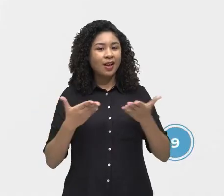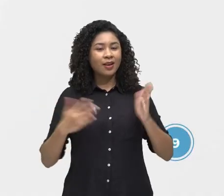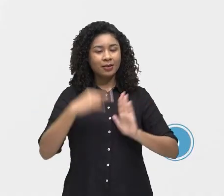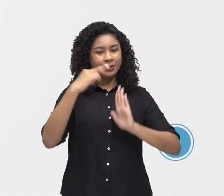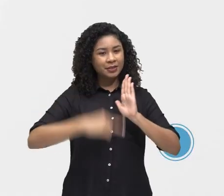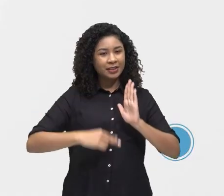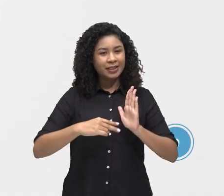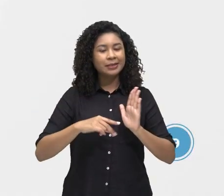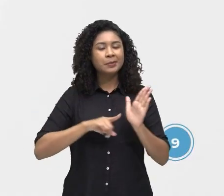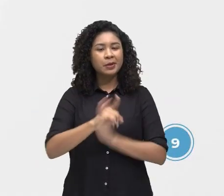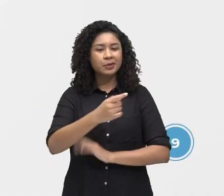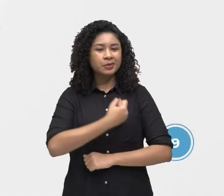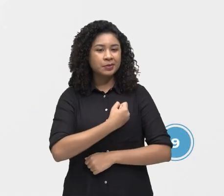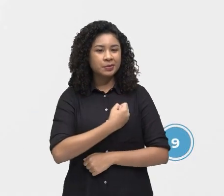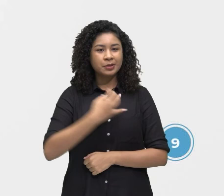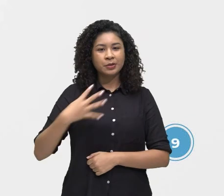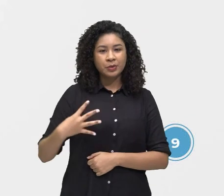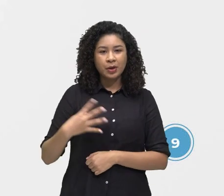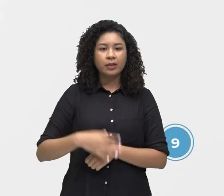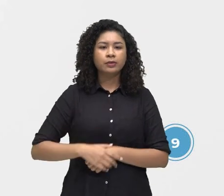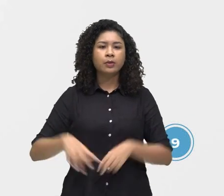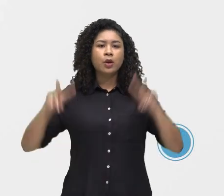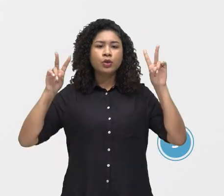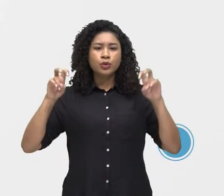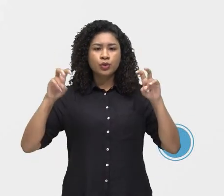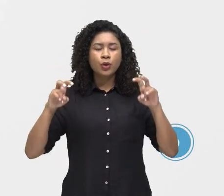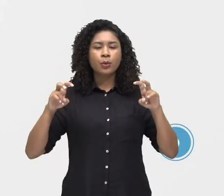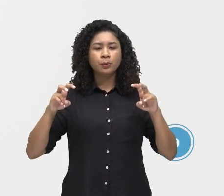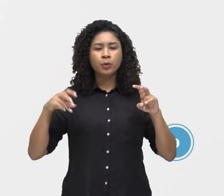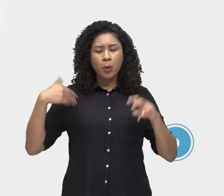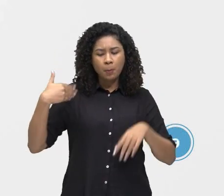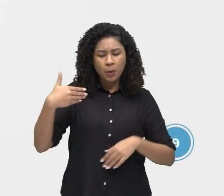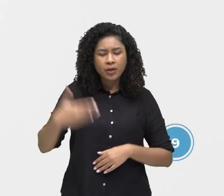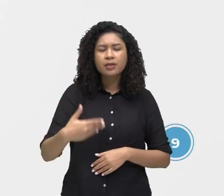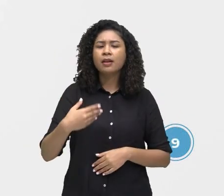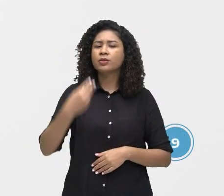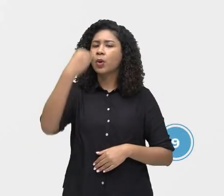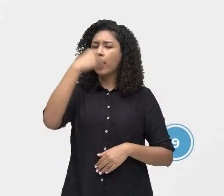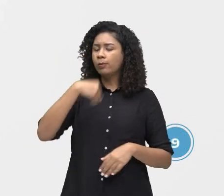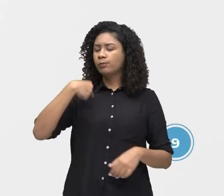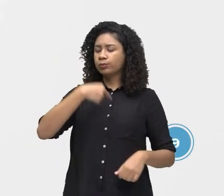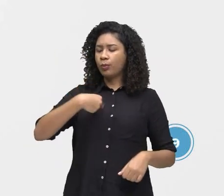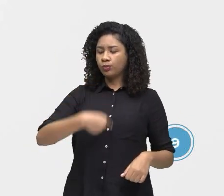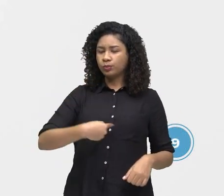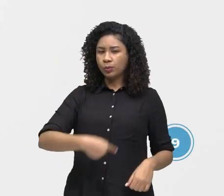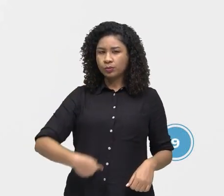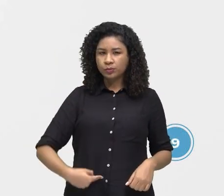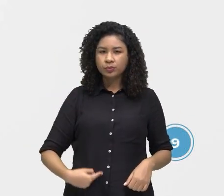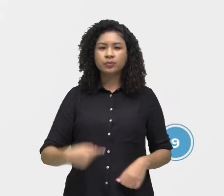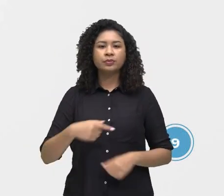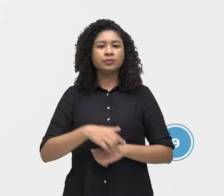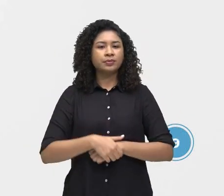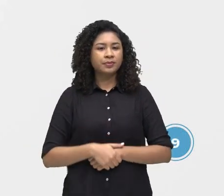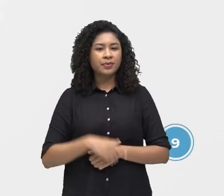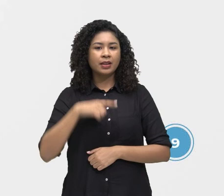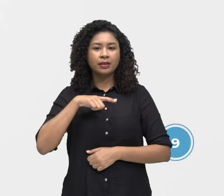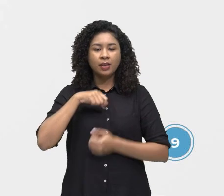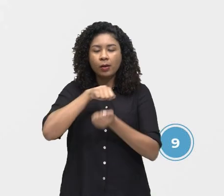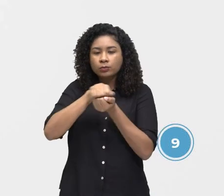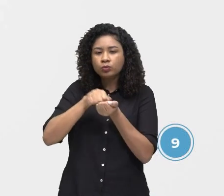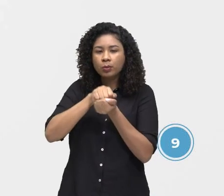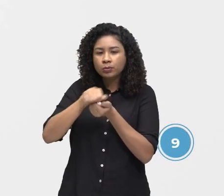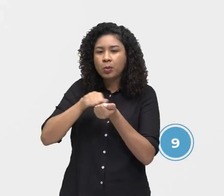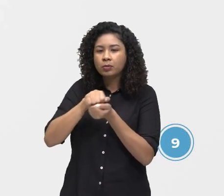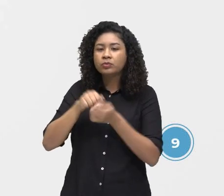4. Olha lá. Falando então sobre o nosso processo de digestão que inicia na boca, onde o alimento sofre a ação dos dentes e de